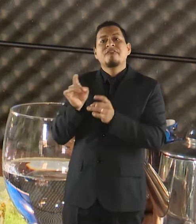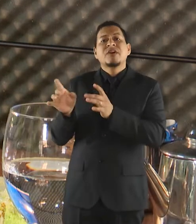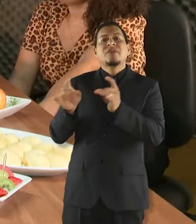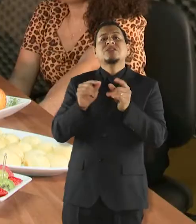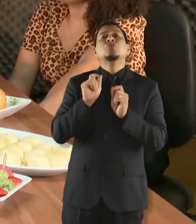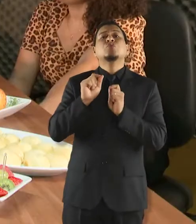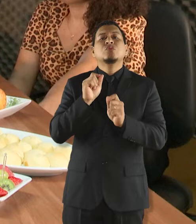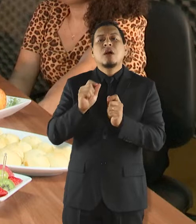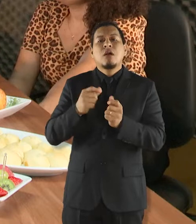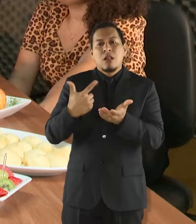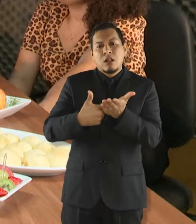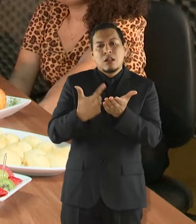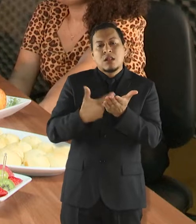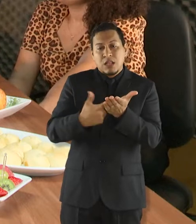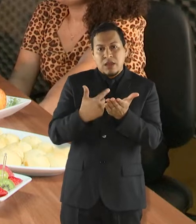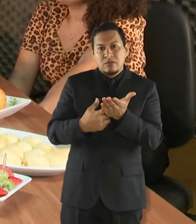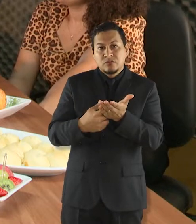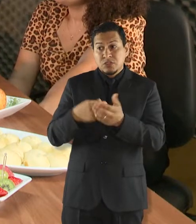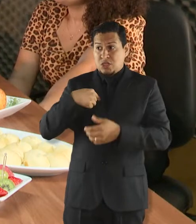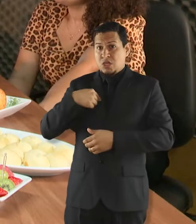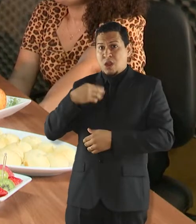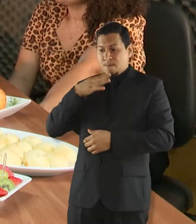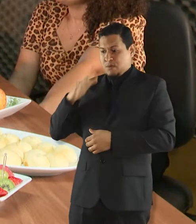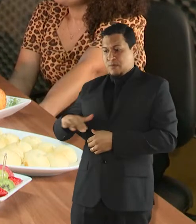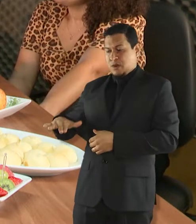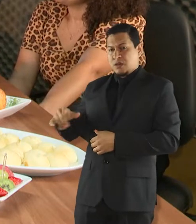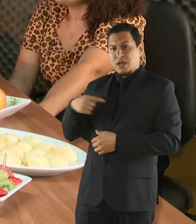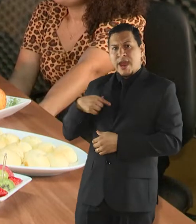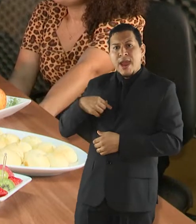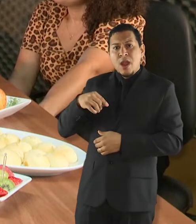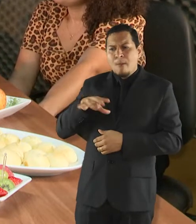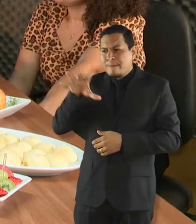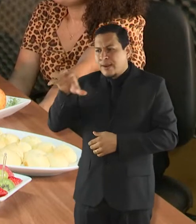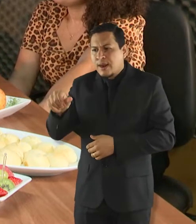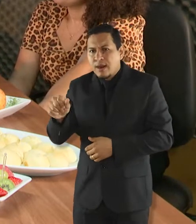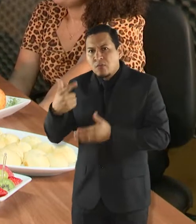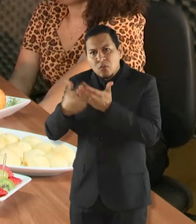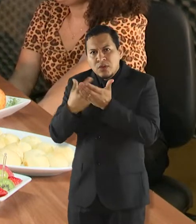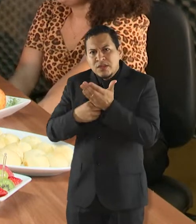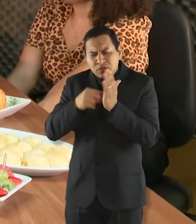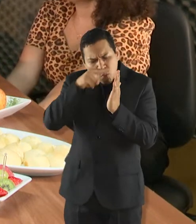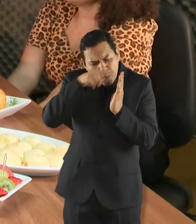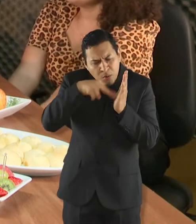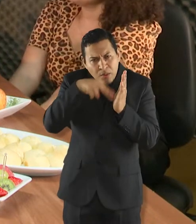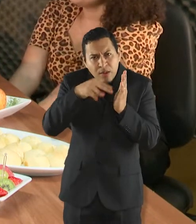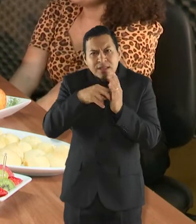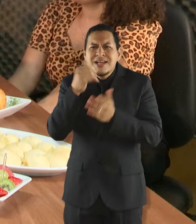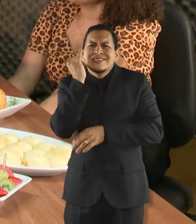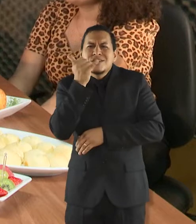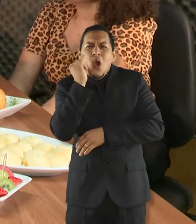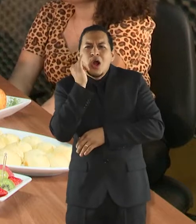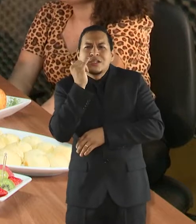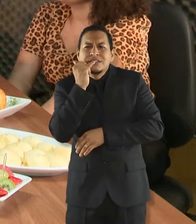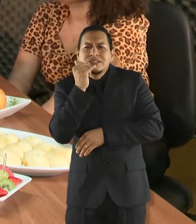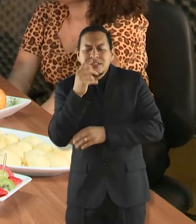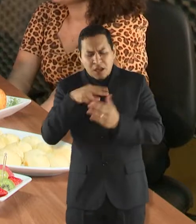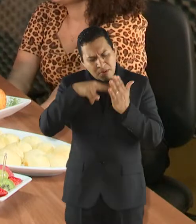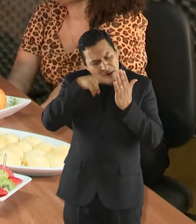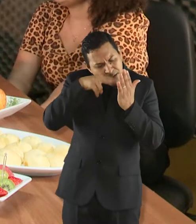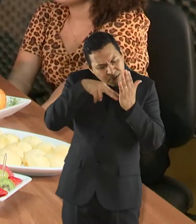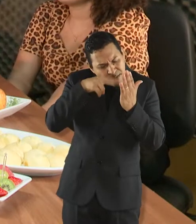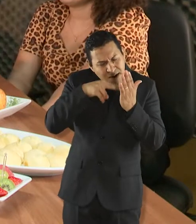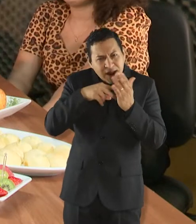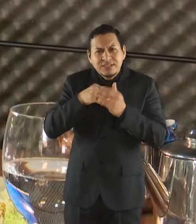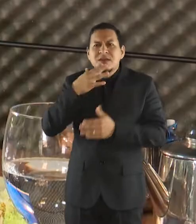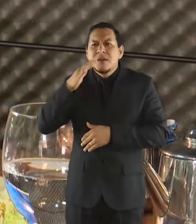livros. Eita. Eu aprendi a ler naqueles contos de Júlia, não sei se vocês lembram. Lembro, Os sim, continhos, lembro. né, americanos,